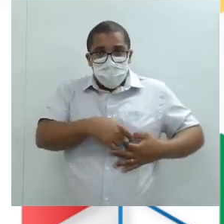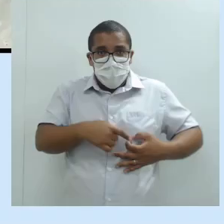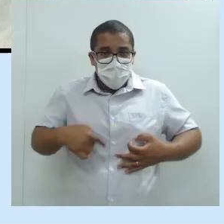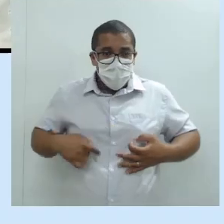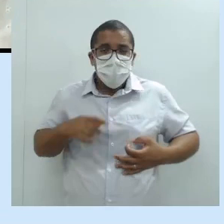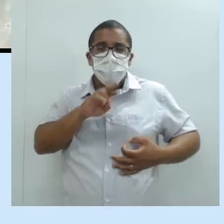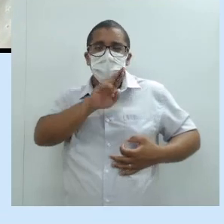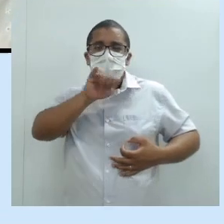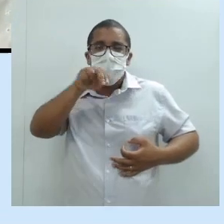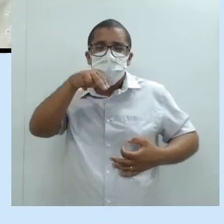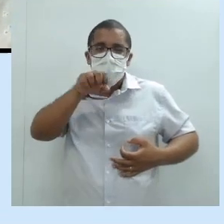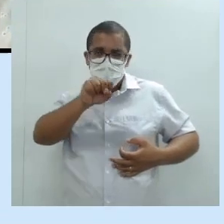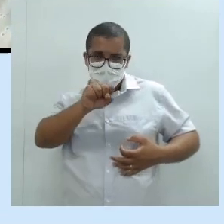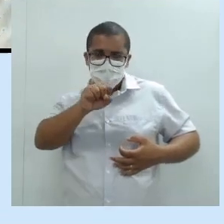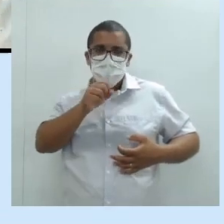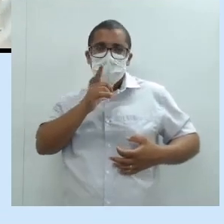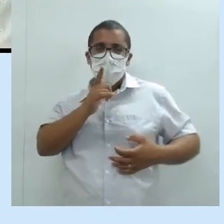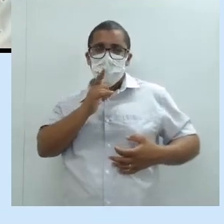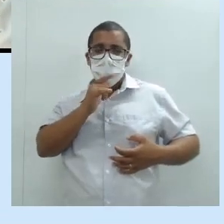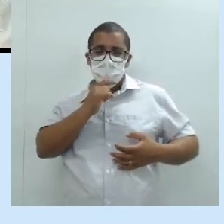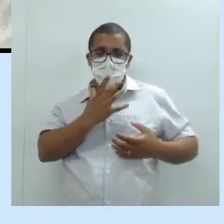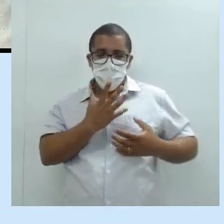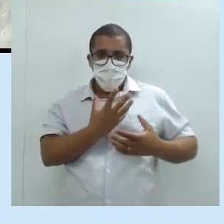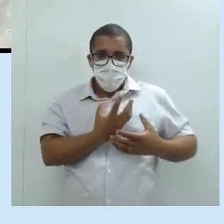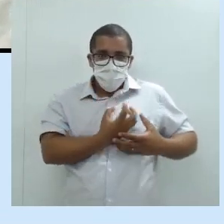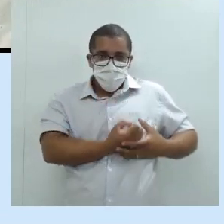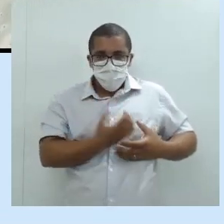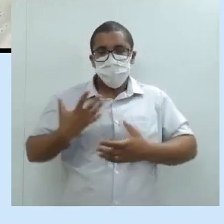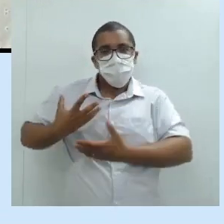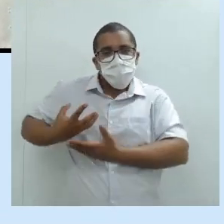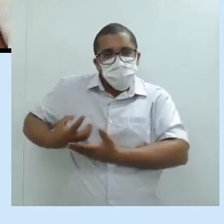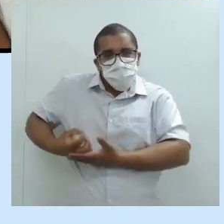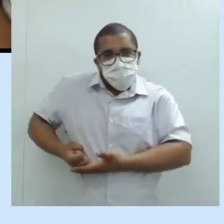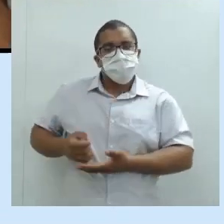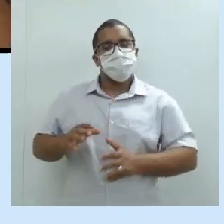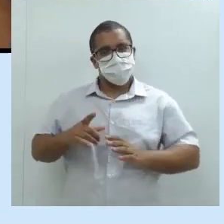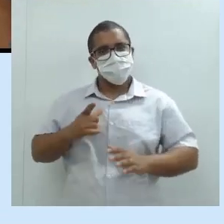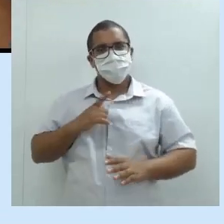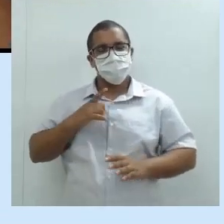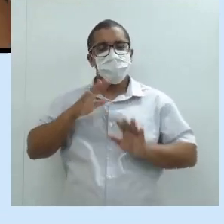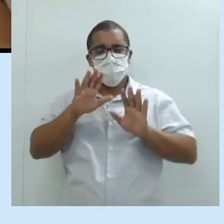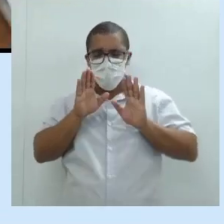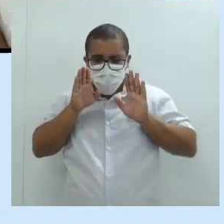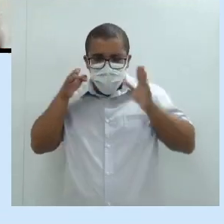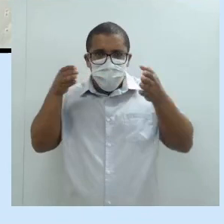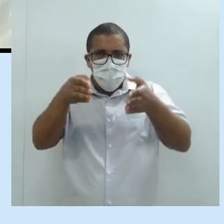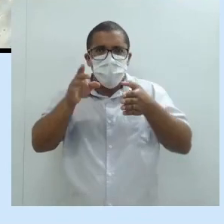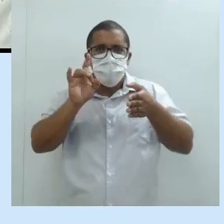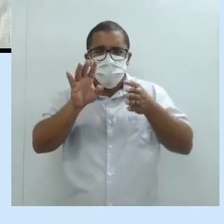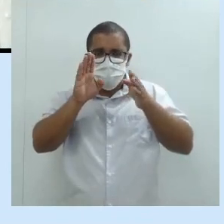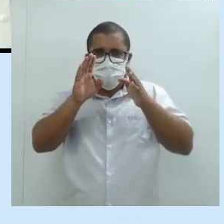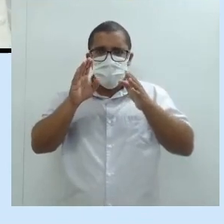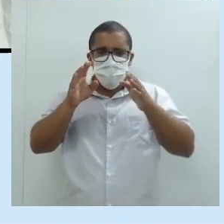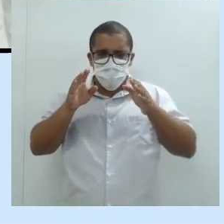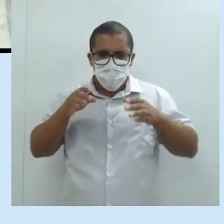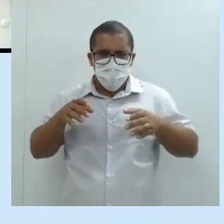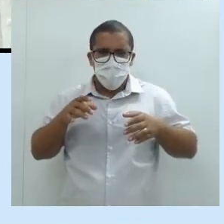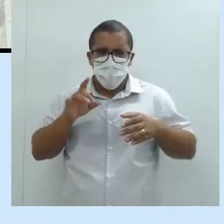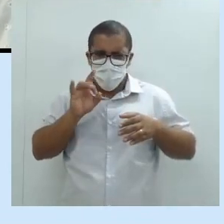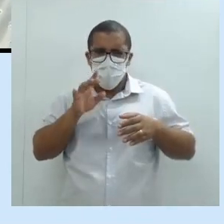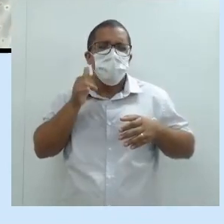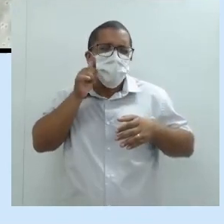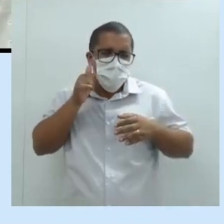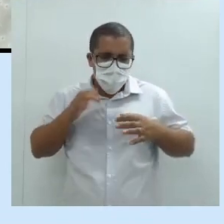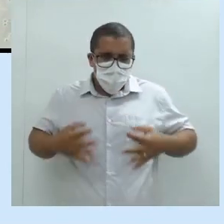é um hormônio que ela é bastante interessante. Ela não só está relacionada com a questão da concentração do útero, não,